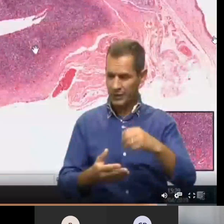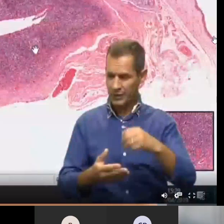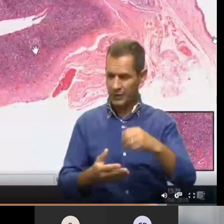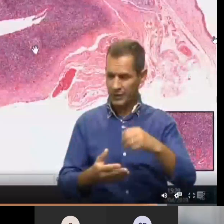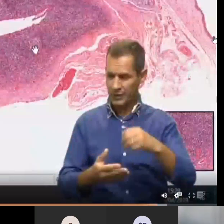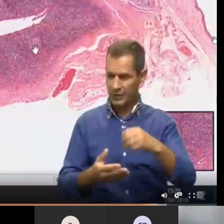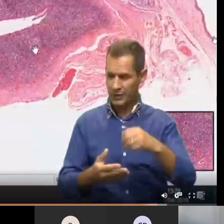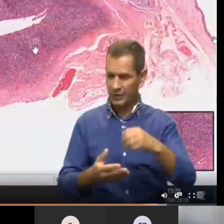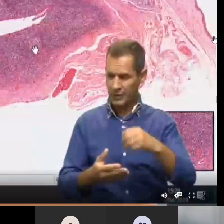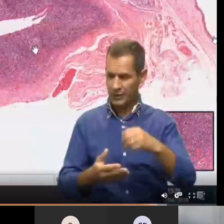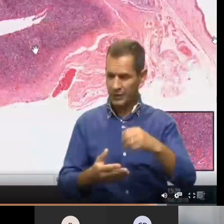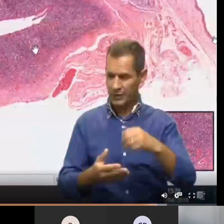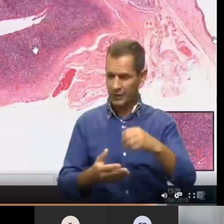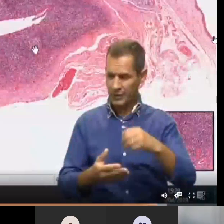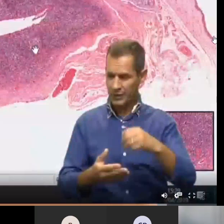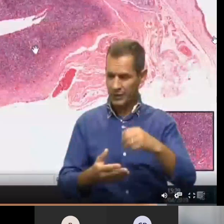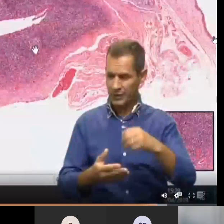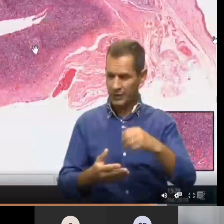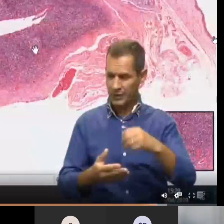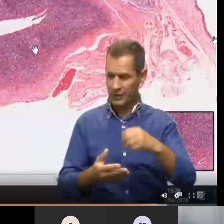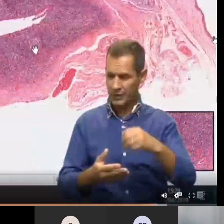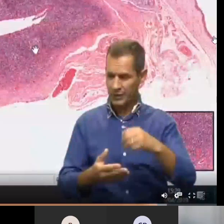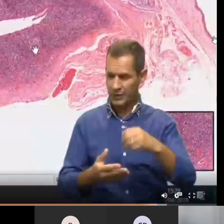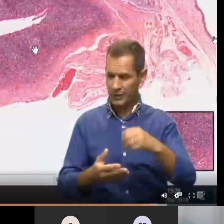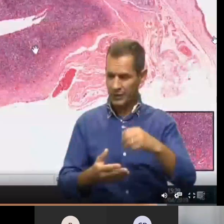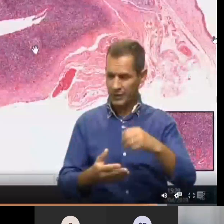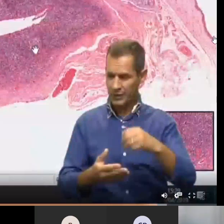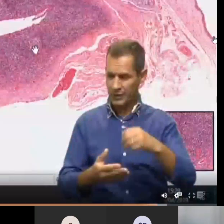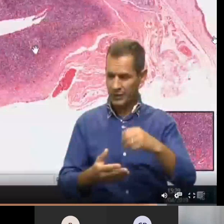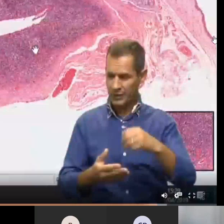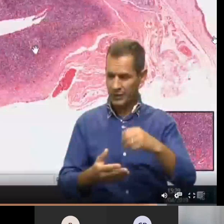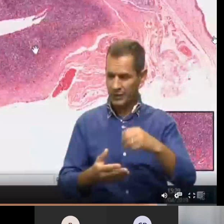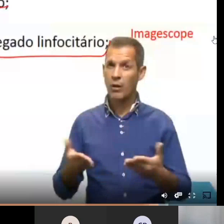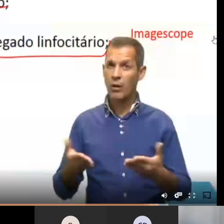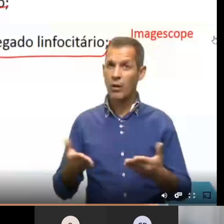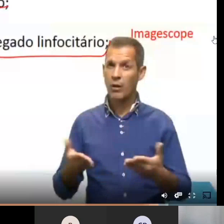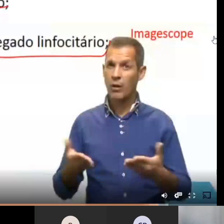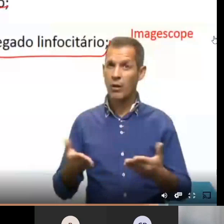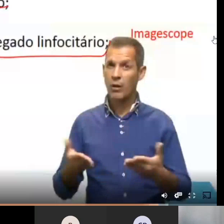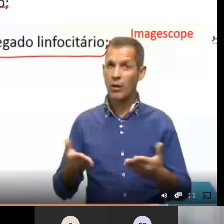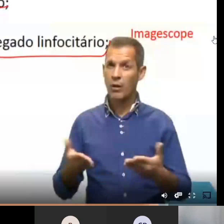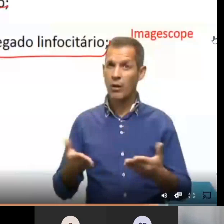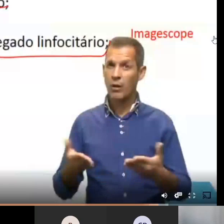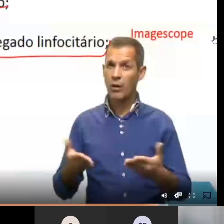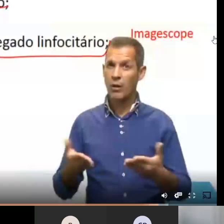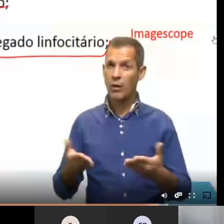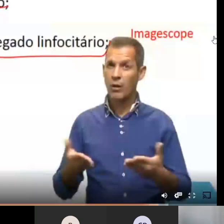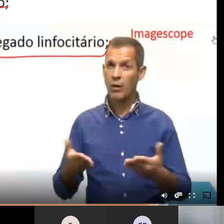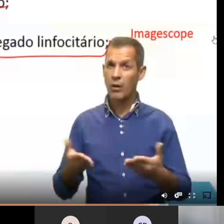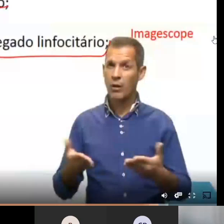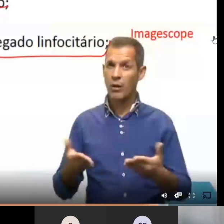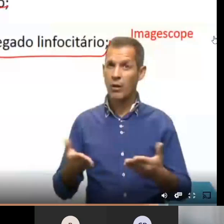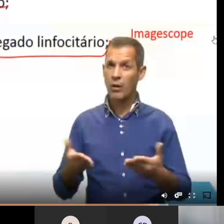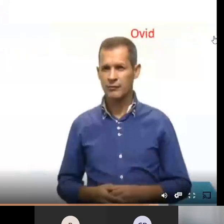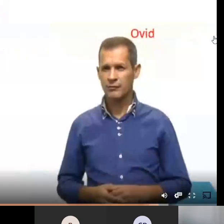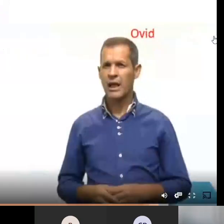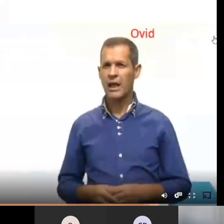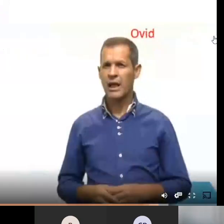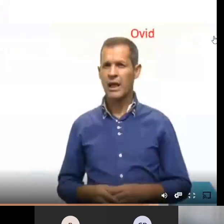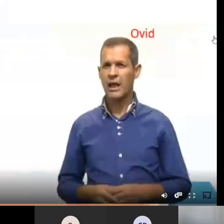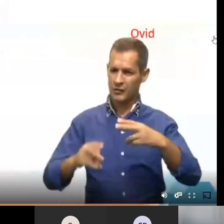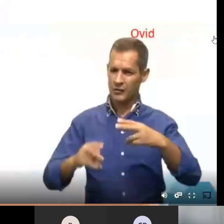nossa tonsila palatina. Então, agora que nós já observamos a